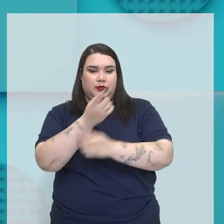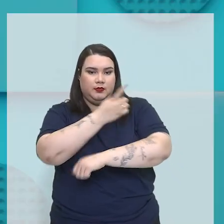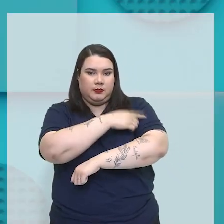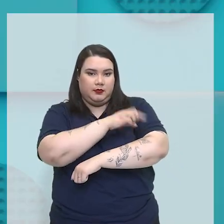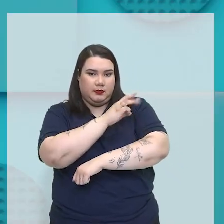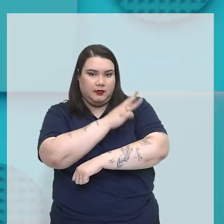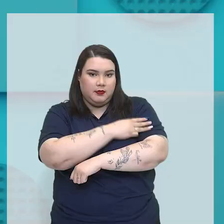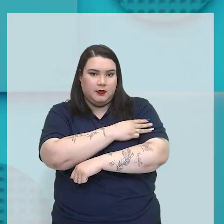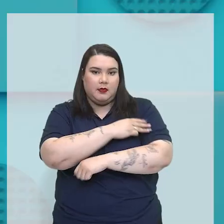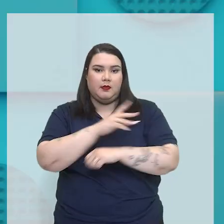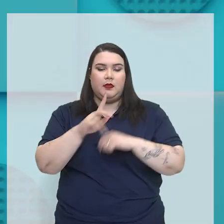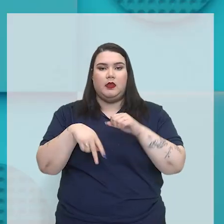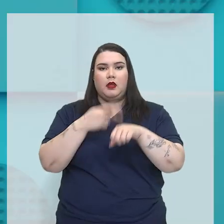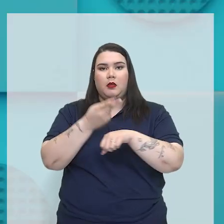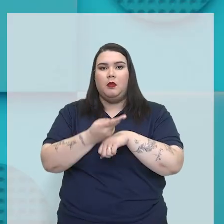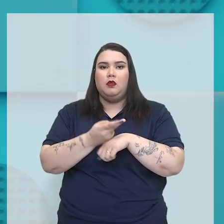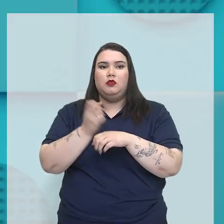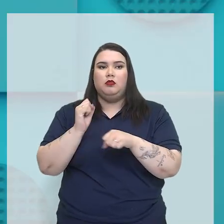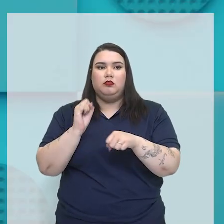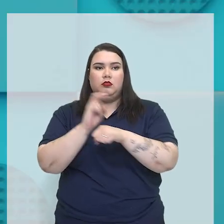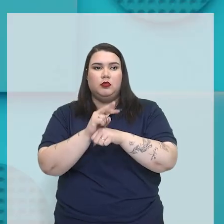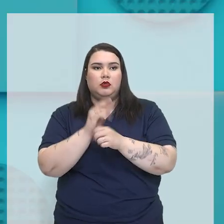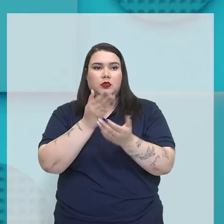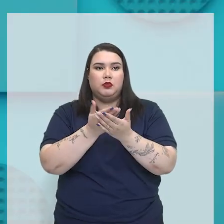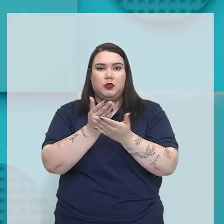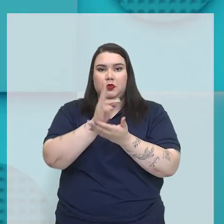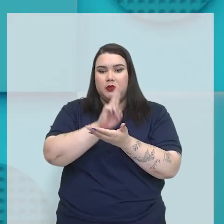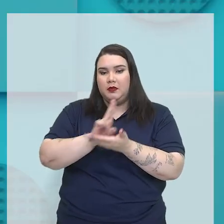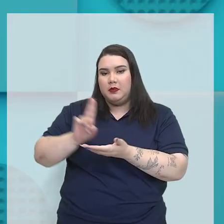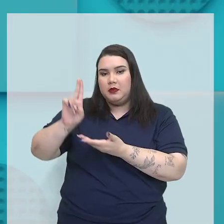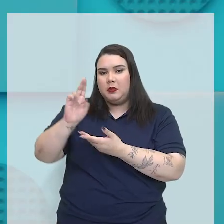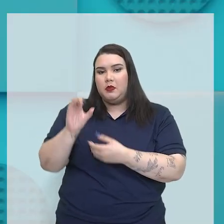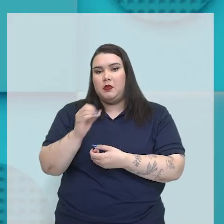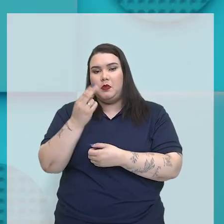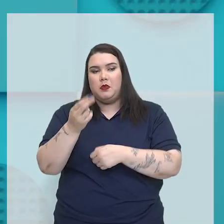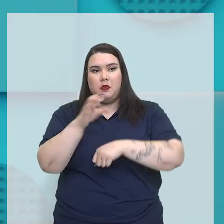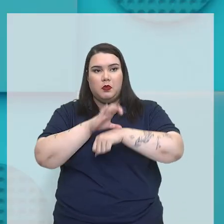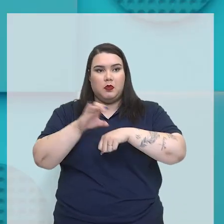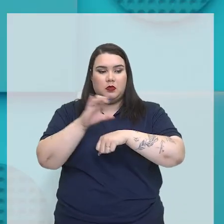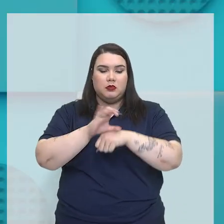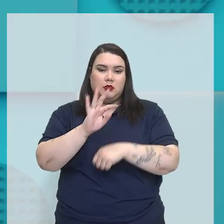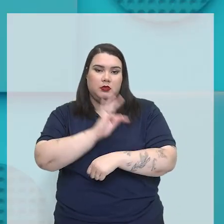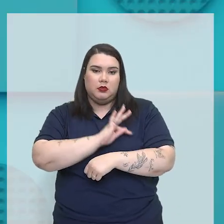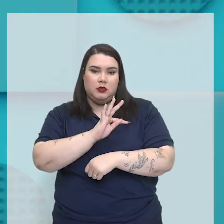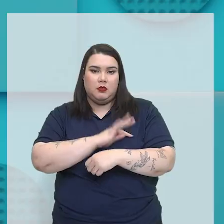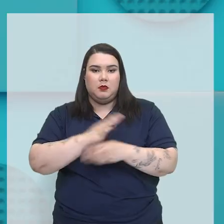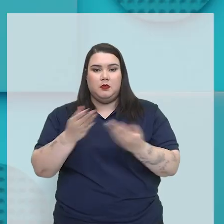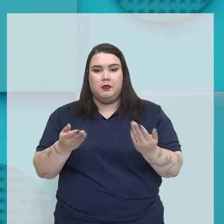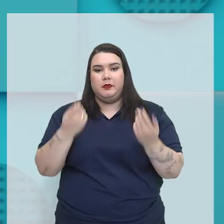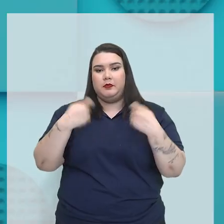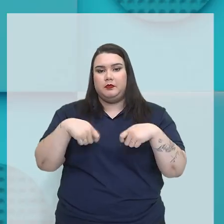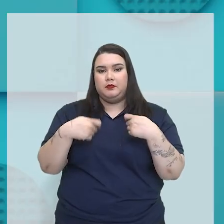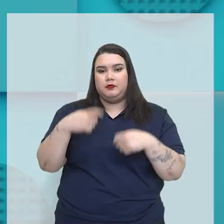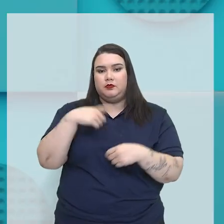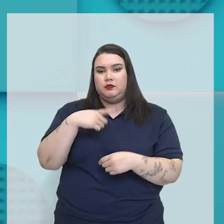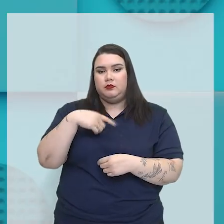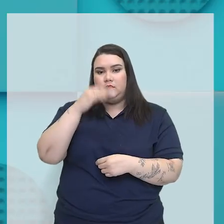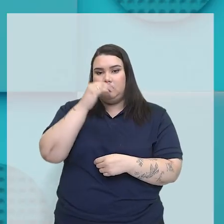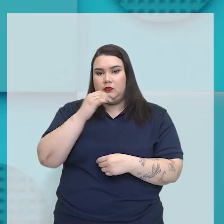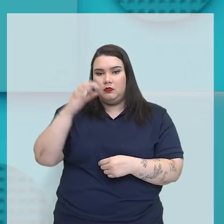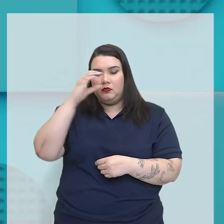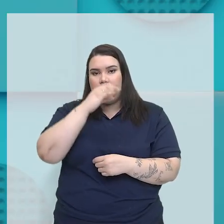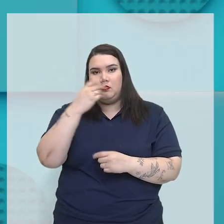depois você vai galgar uma universidade ou um curso técnico, e você precisa ter o conhecimento da